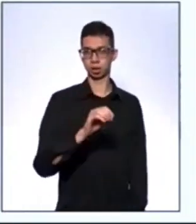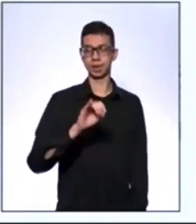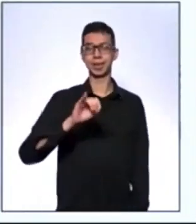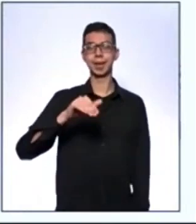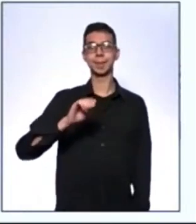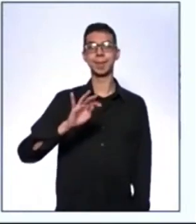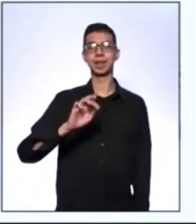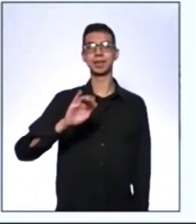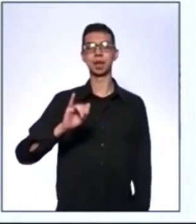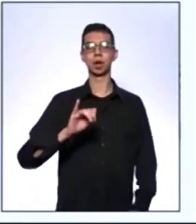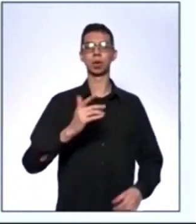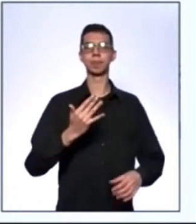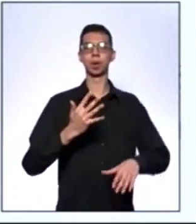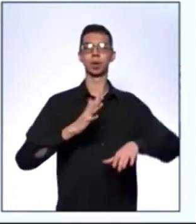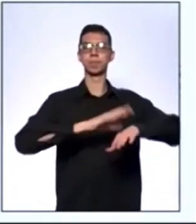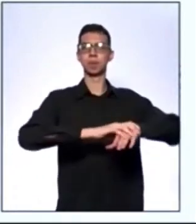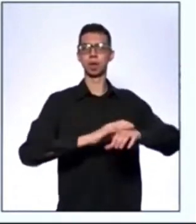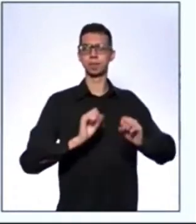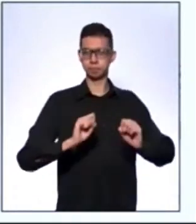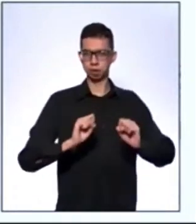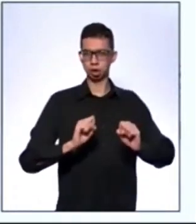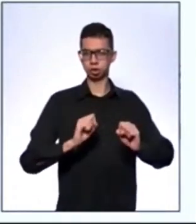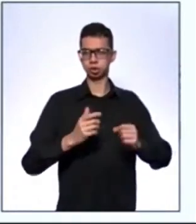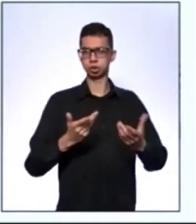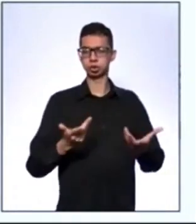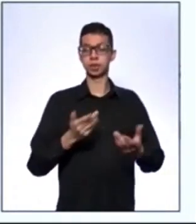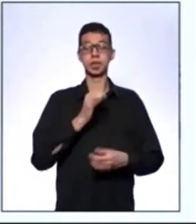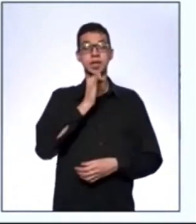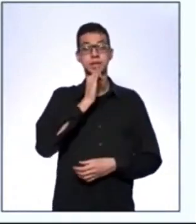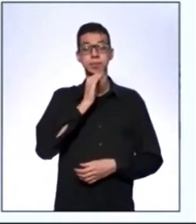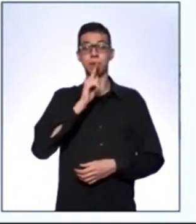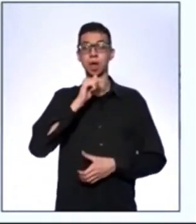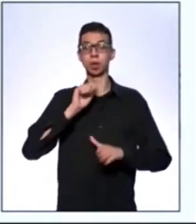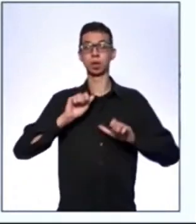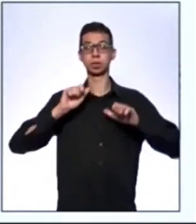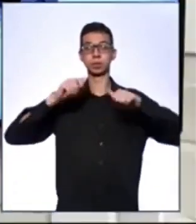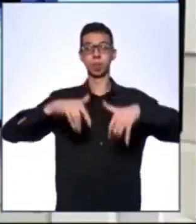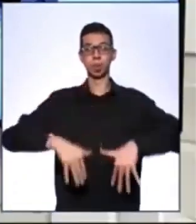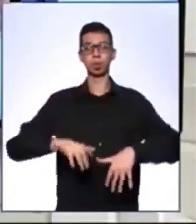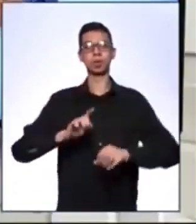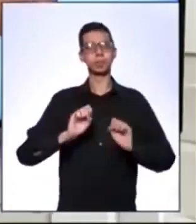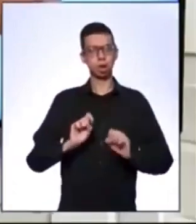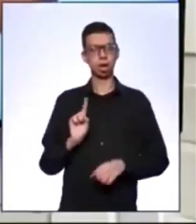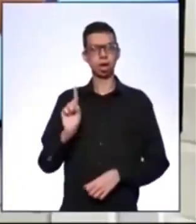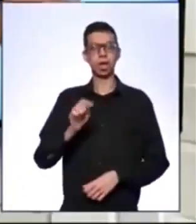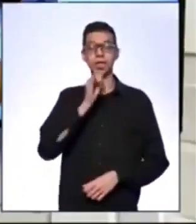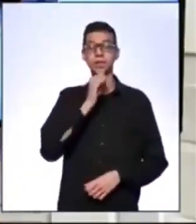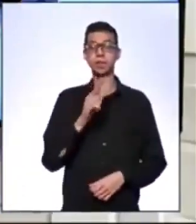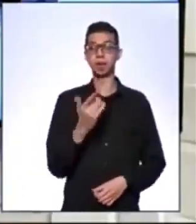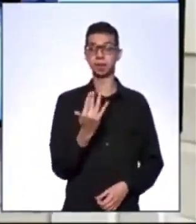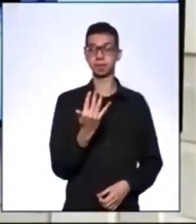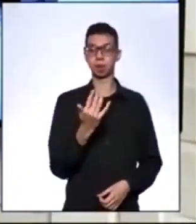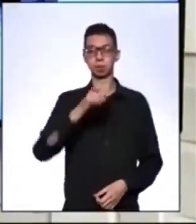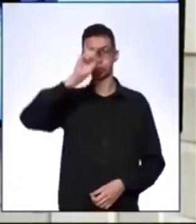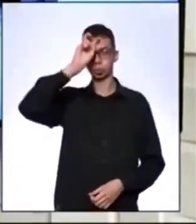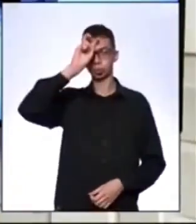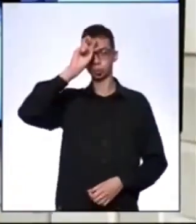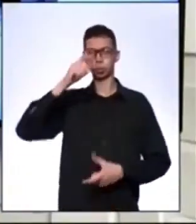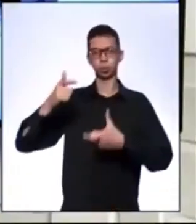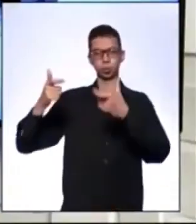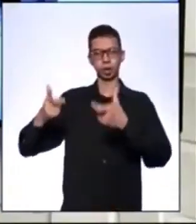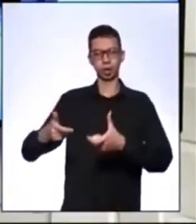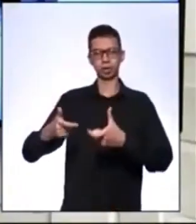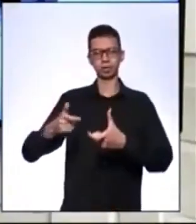lá nas águas da cachoeira, lá de Iguaçu. Você pode pôr a mão na esfinge? Pode.